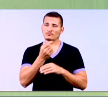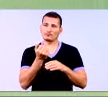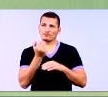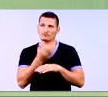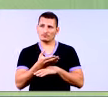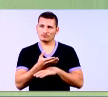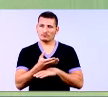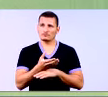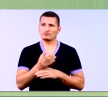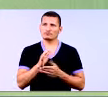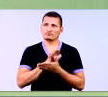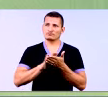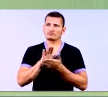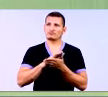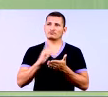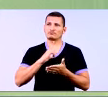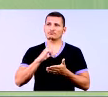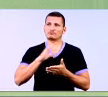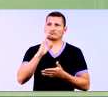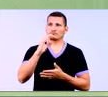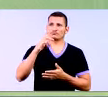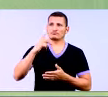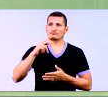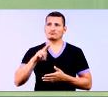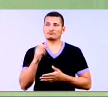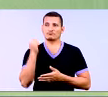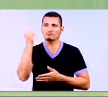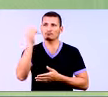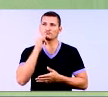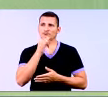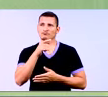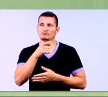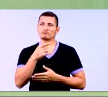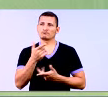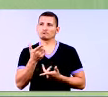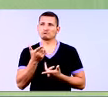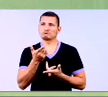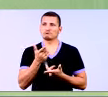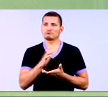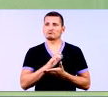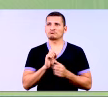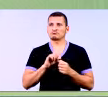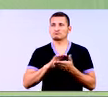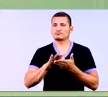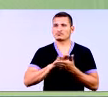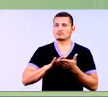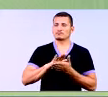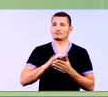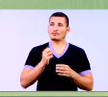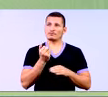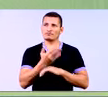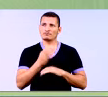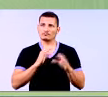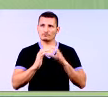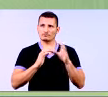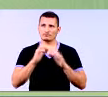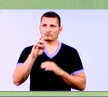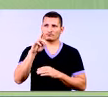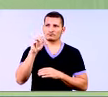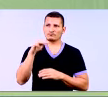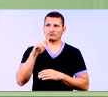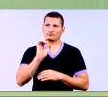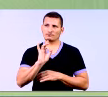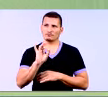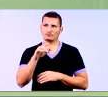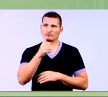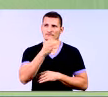Não adianta eu ter um super processador e ele não funciona. Lá fora, para se comunicar com memória, ele só trabalha a